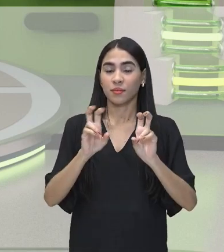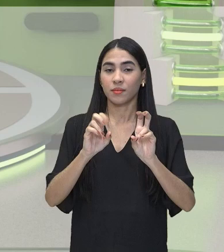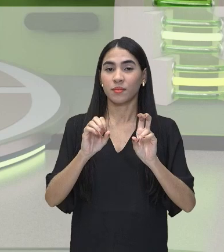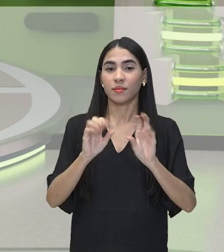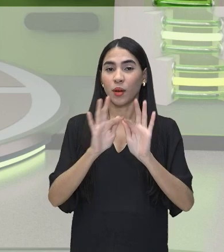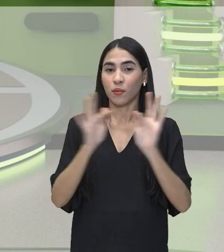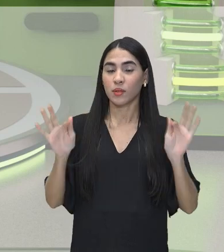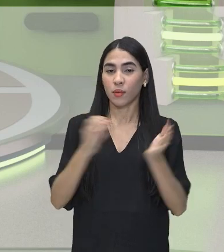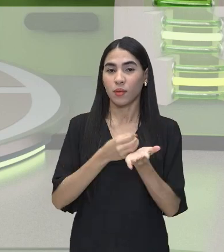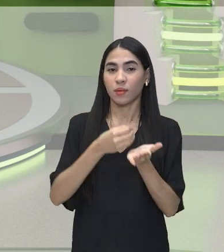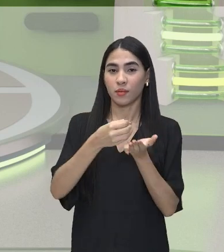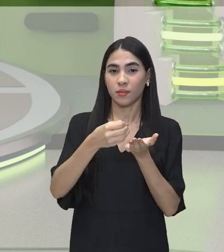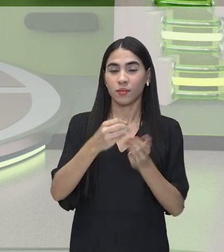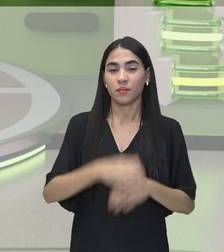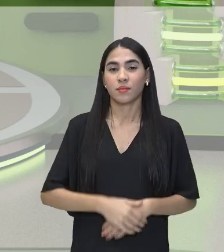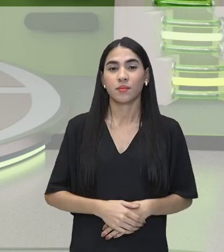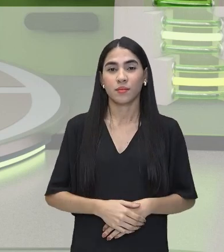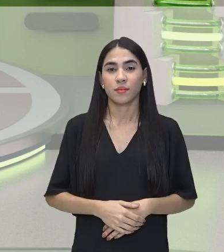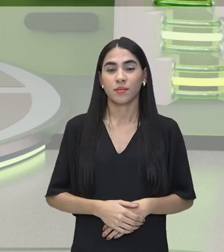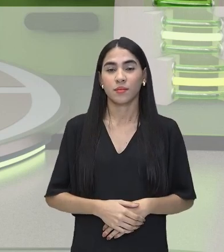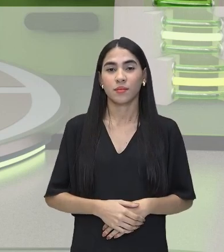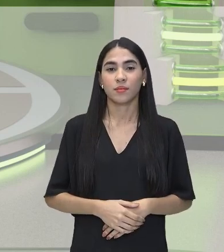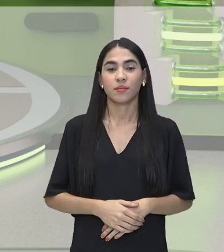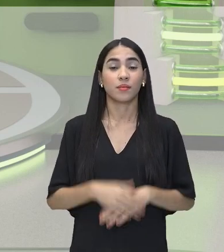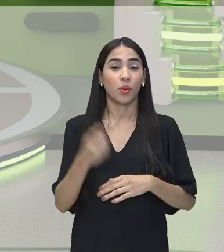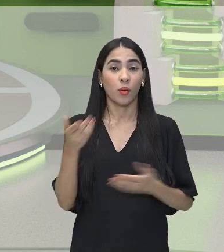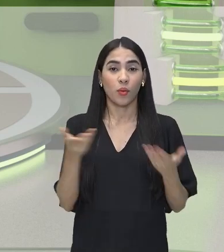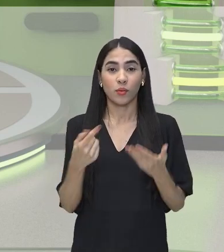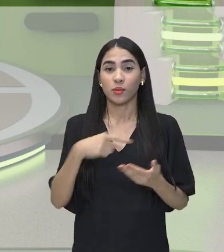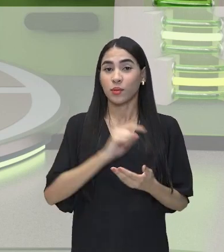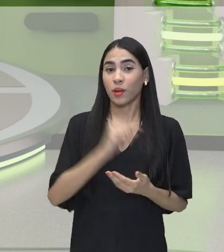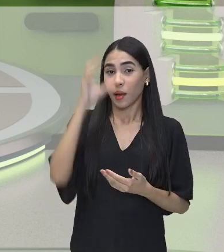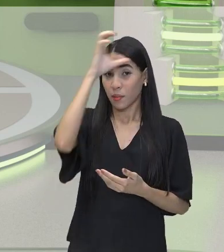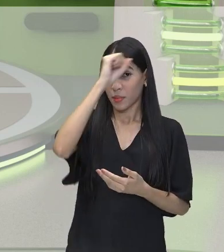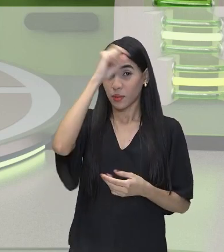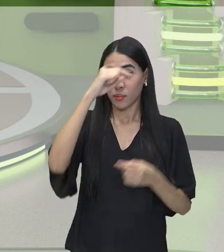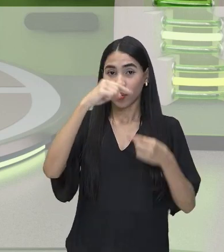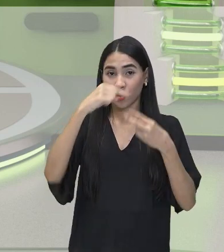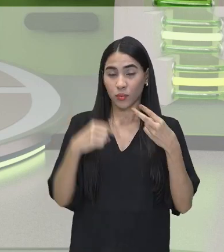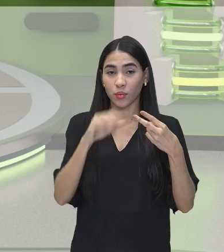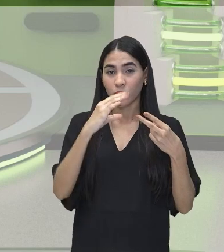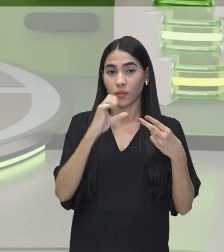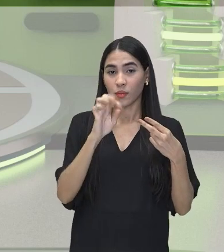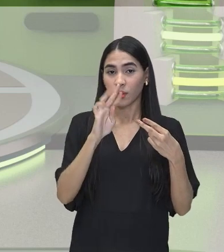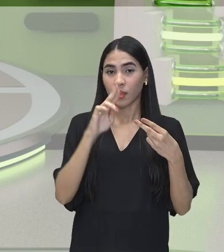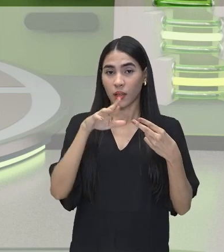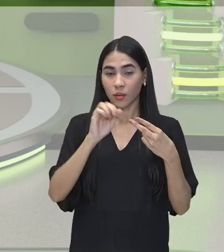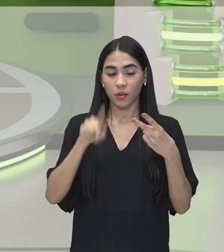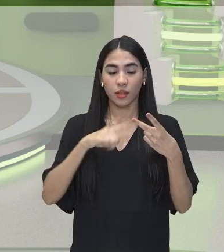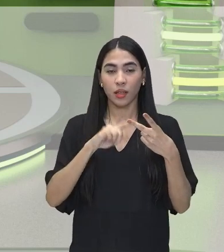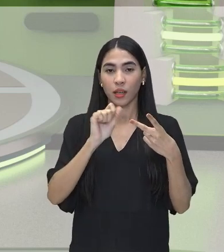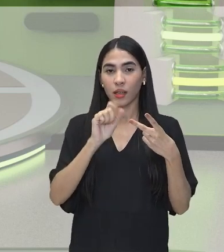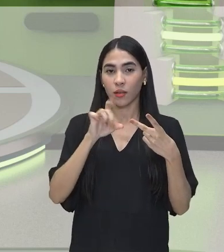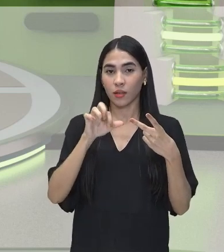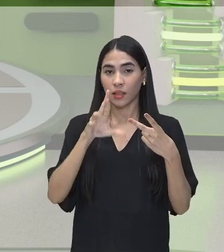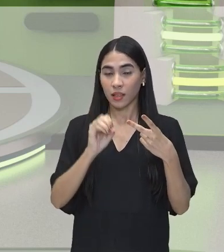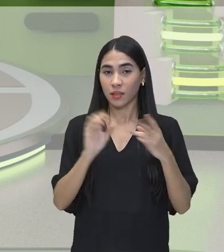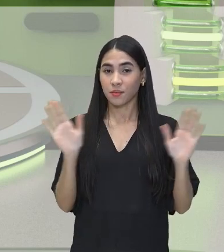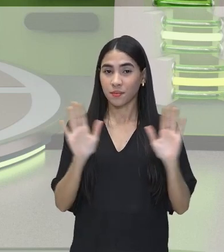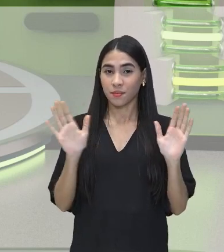funções oxigenadas. No caso, aprendemos 2, cetonas e aldeídos.